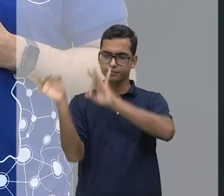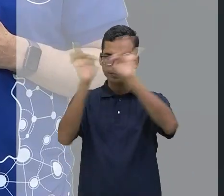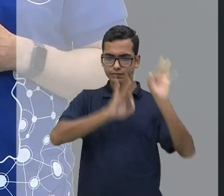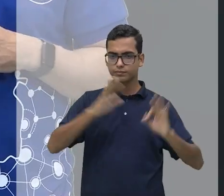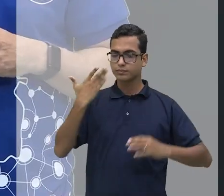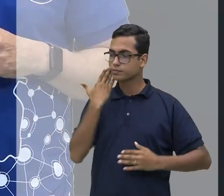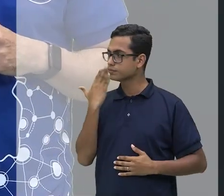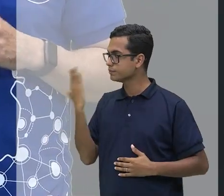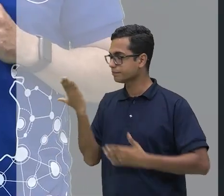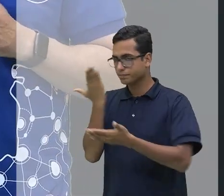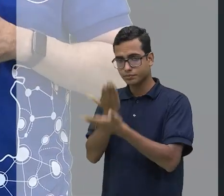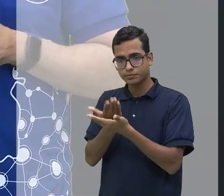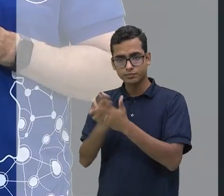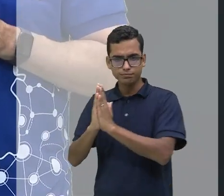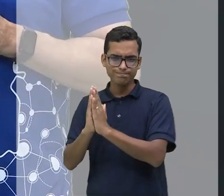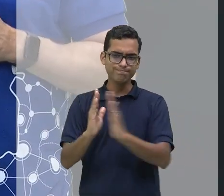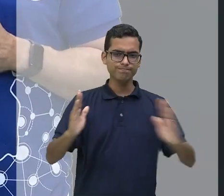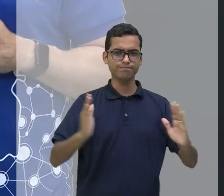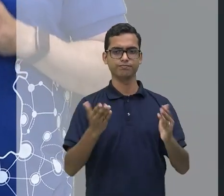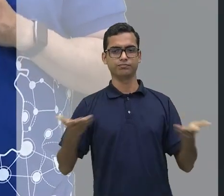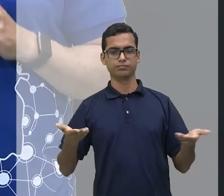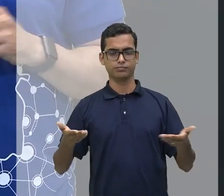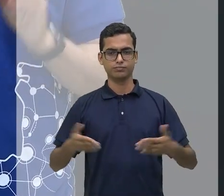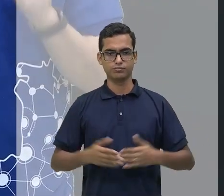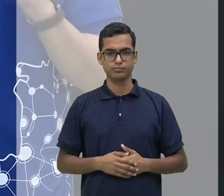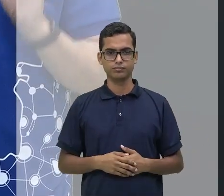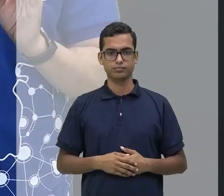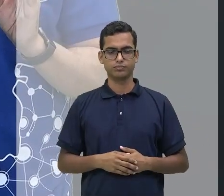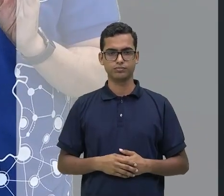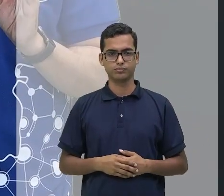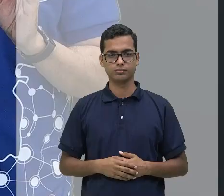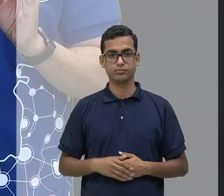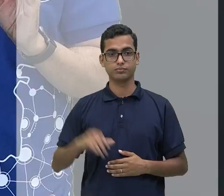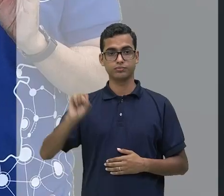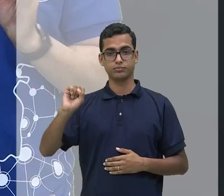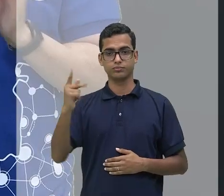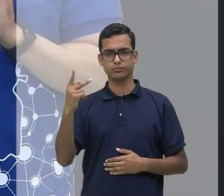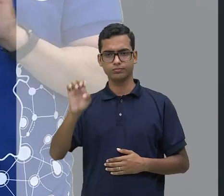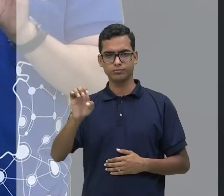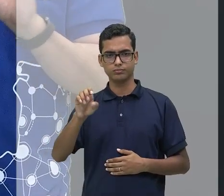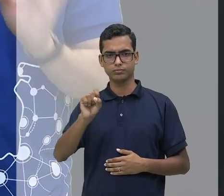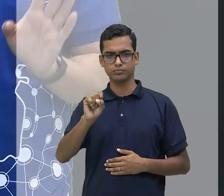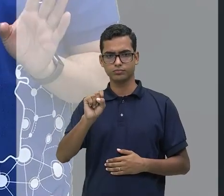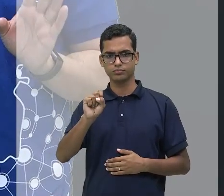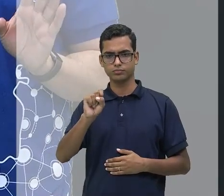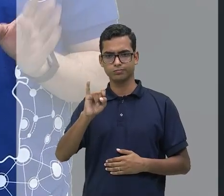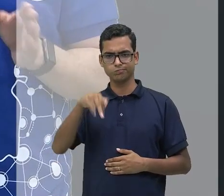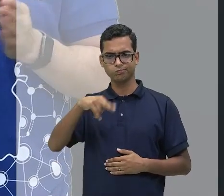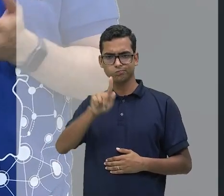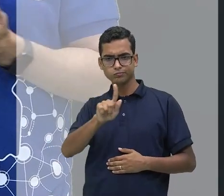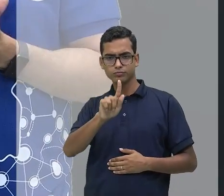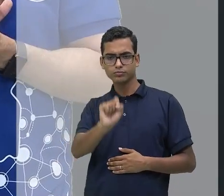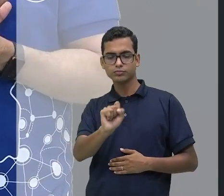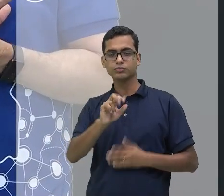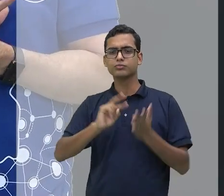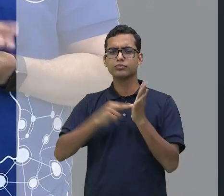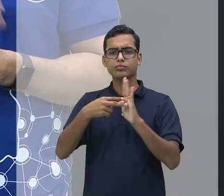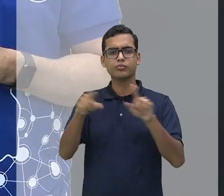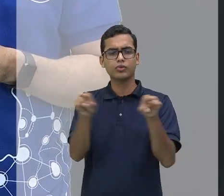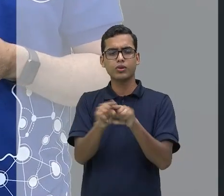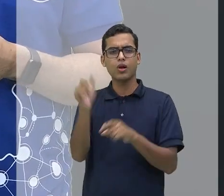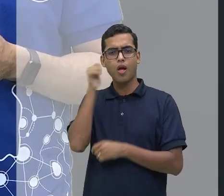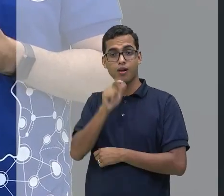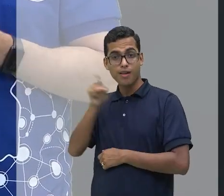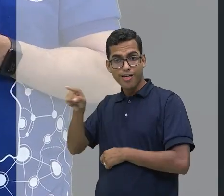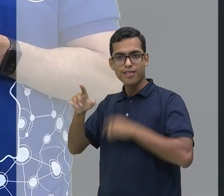ao longo da nossa aula, nós temos então, she sings, olha só, ela canta. Ela canta, é uma frase completa, uma oração